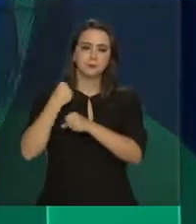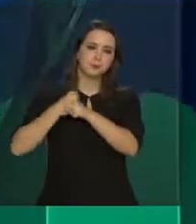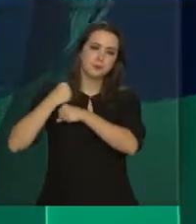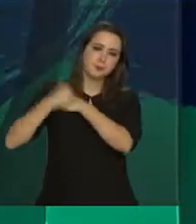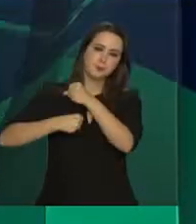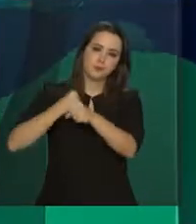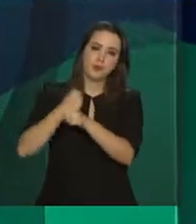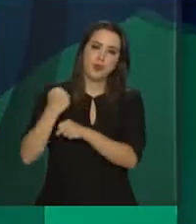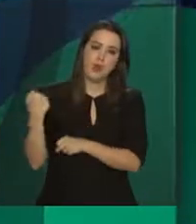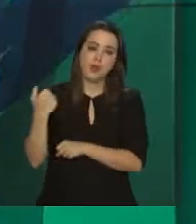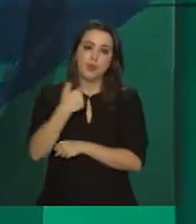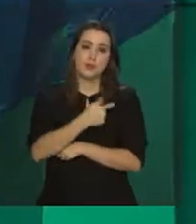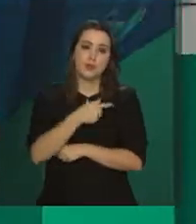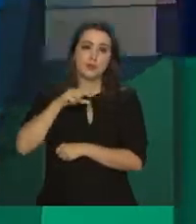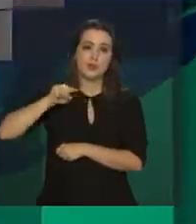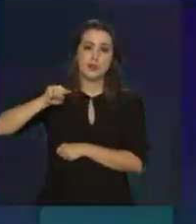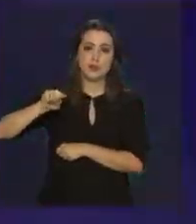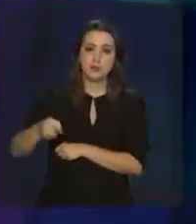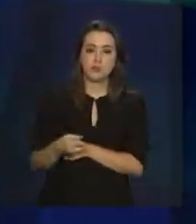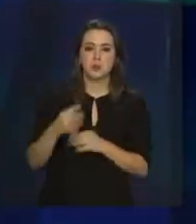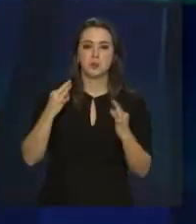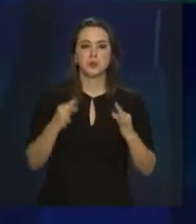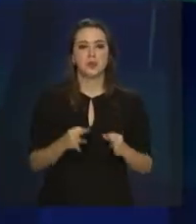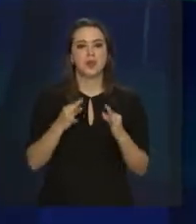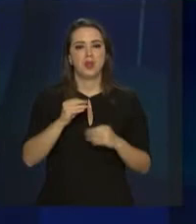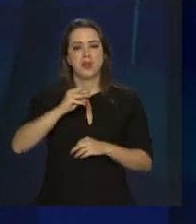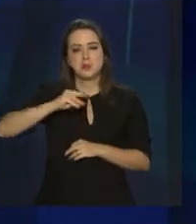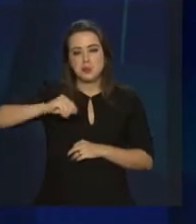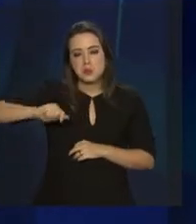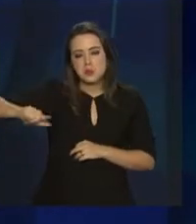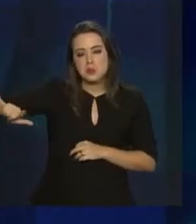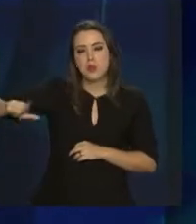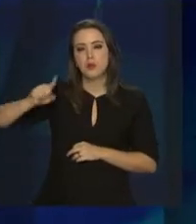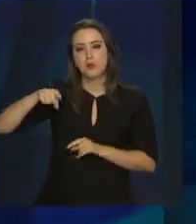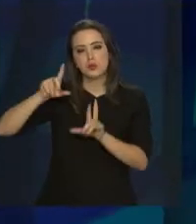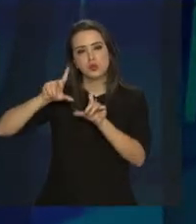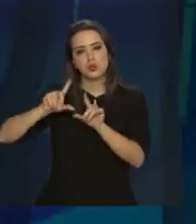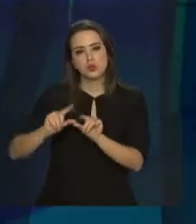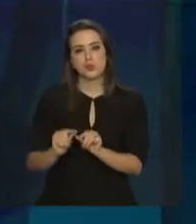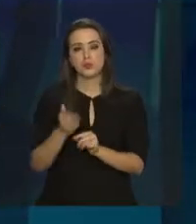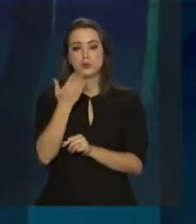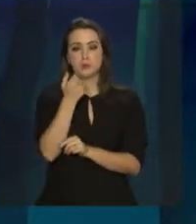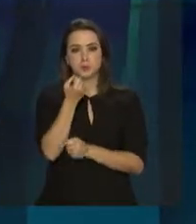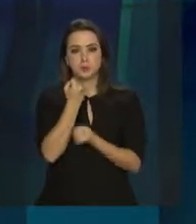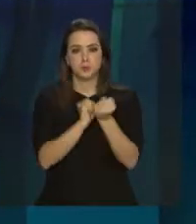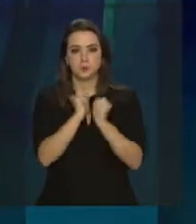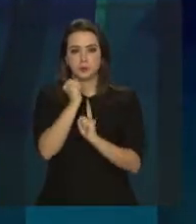17 mil toneladas de sal deixaram de ser adicionadas aos alimentos industrializados